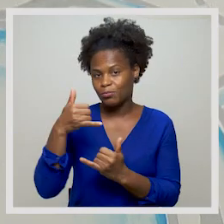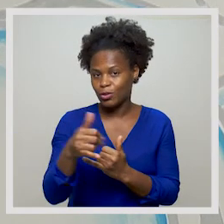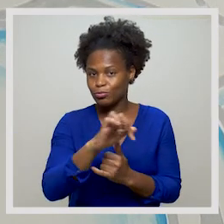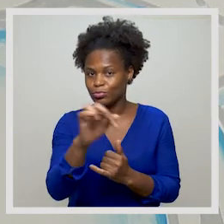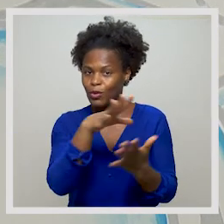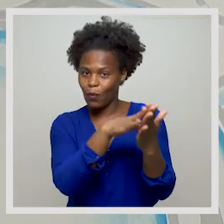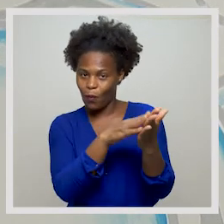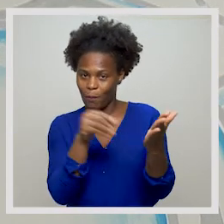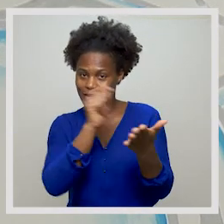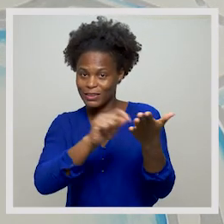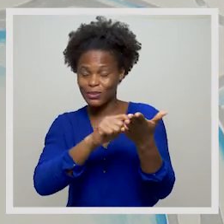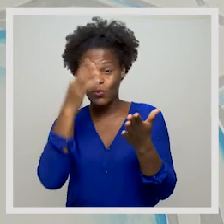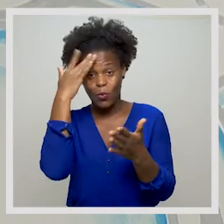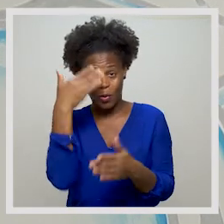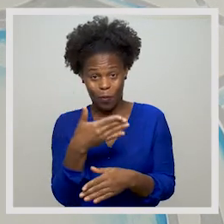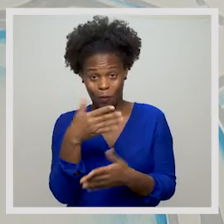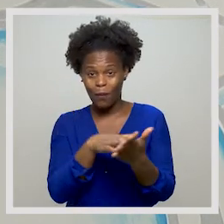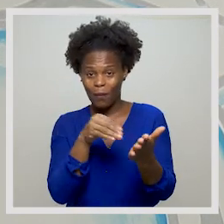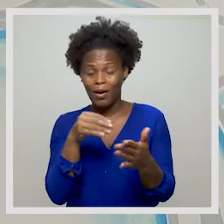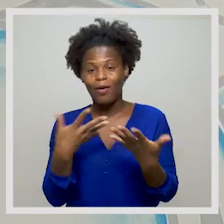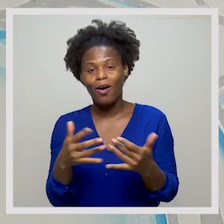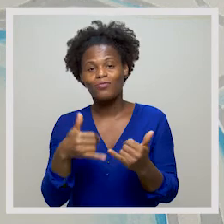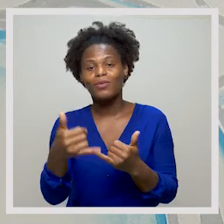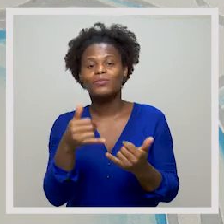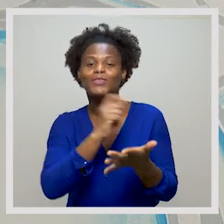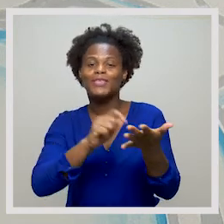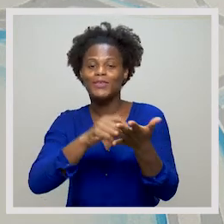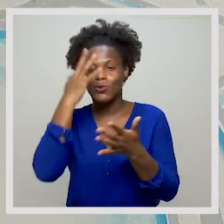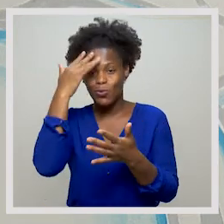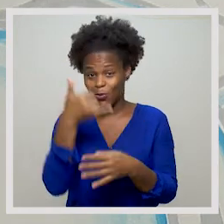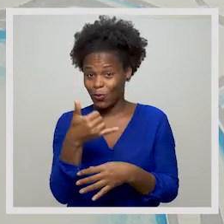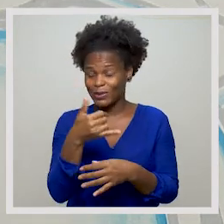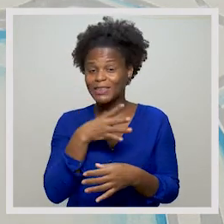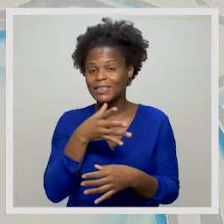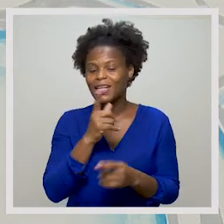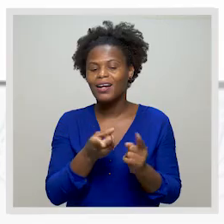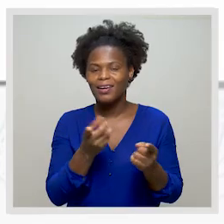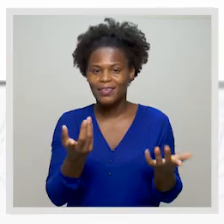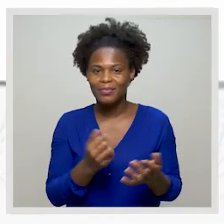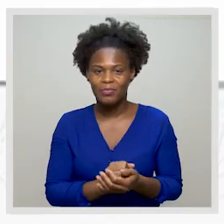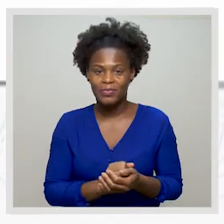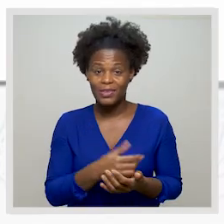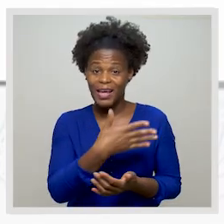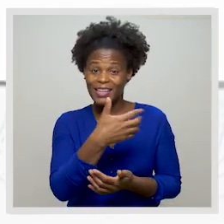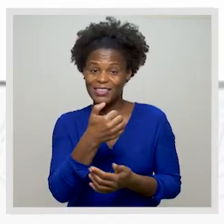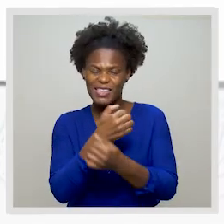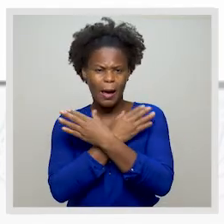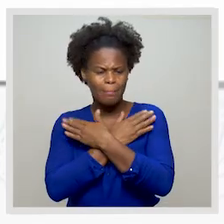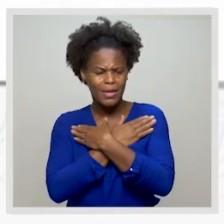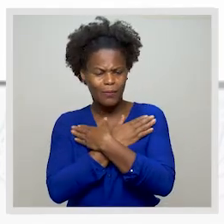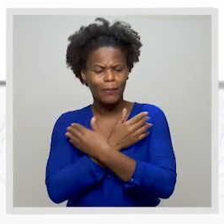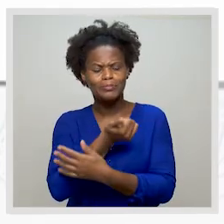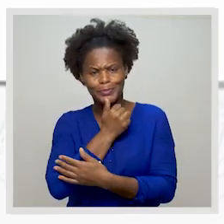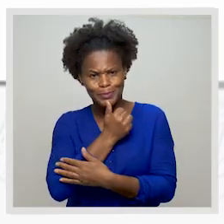Depois de terem copiado o exercício número 1, vamos lá ao exercício 2. Diz assim: 15